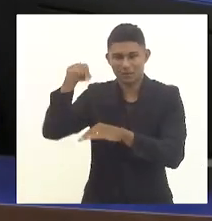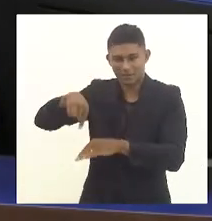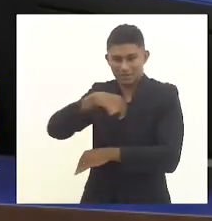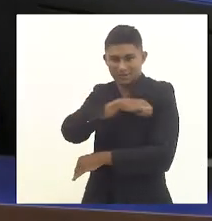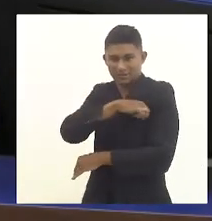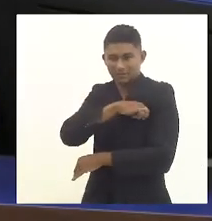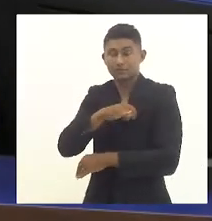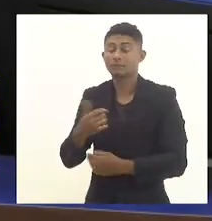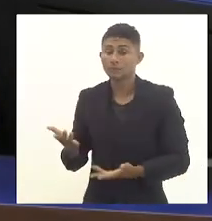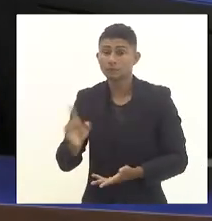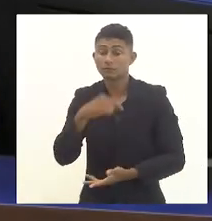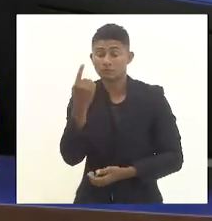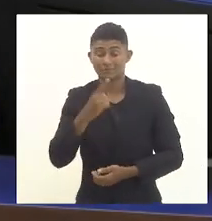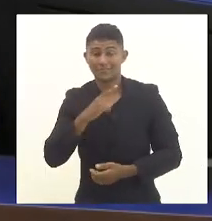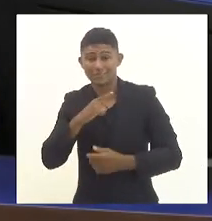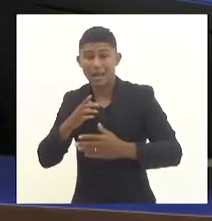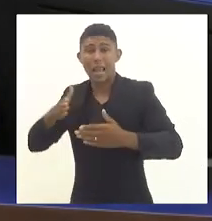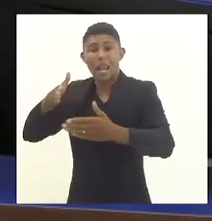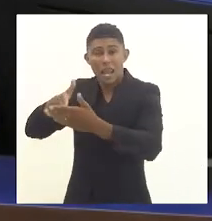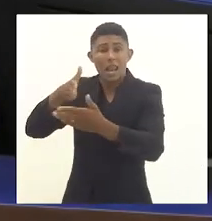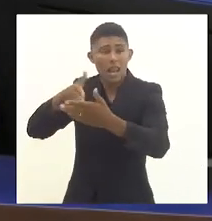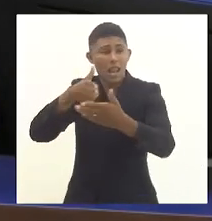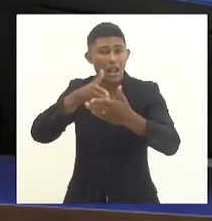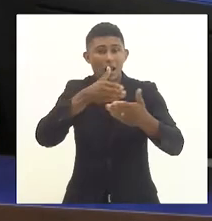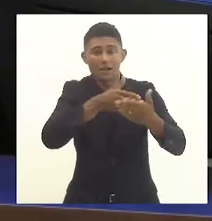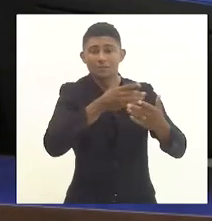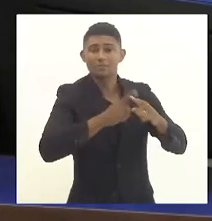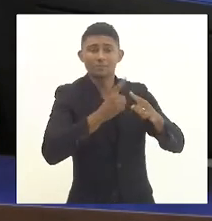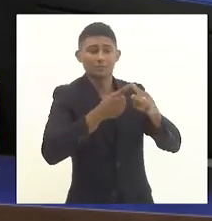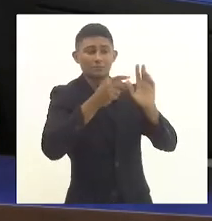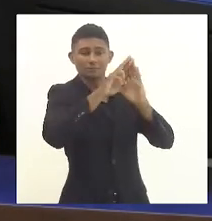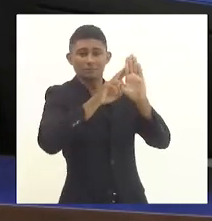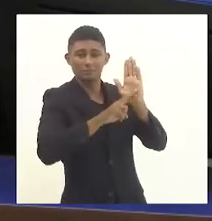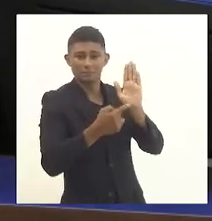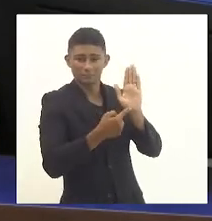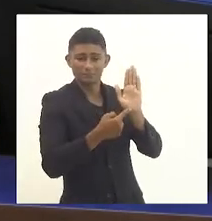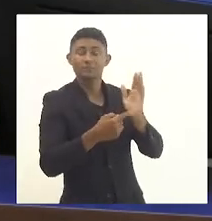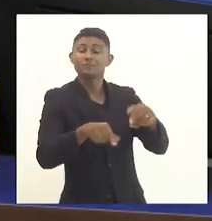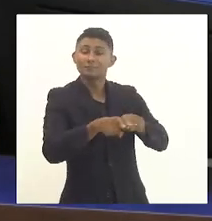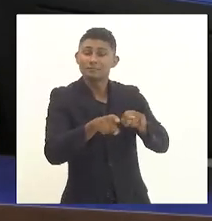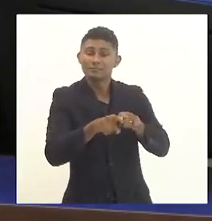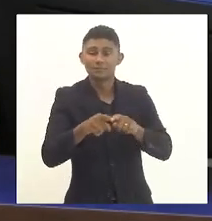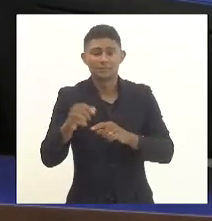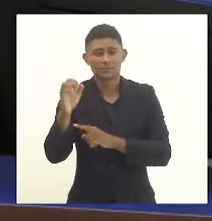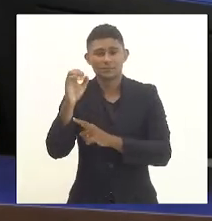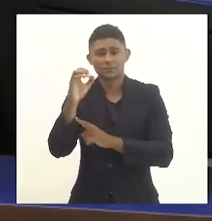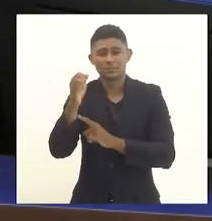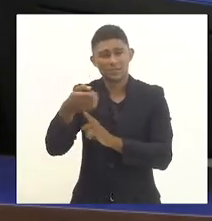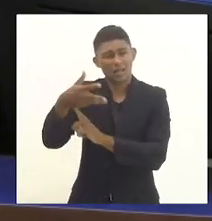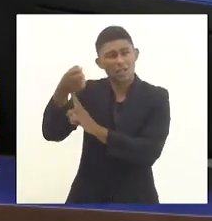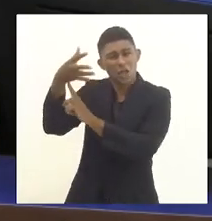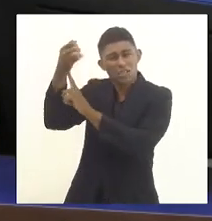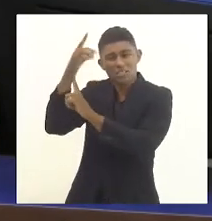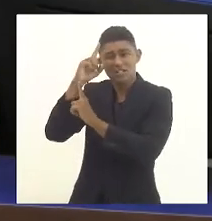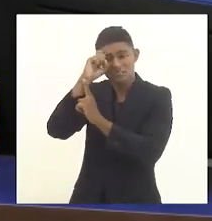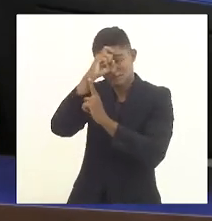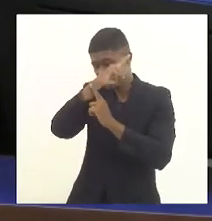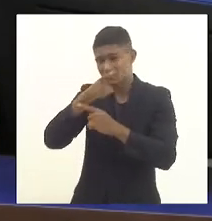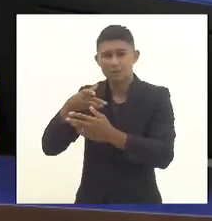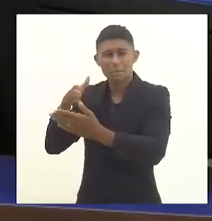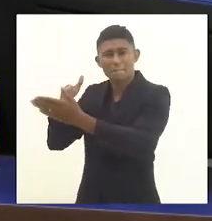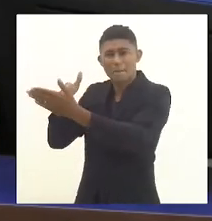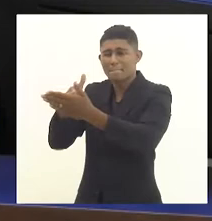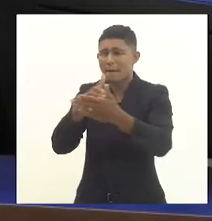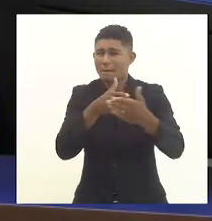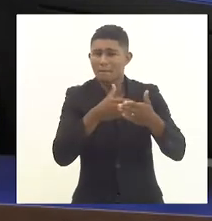série de limitações do ponto de vista regulatório e também tecnológico para realizar uma tarefa que é importante, não só